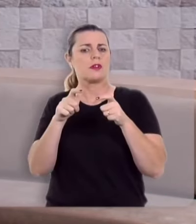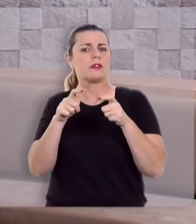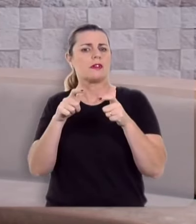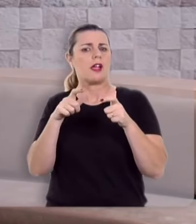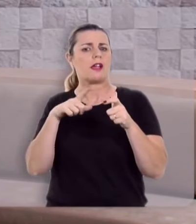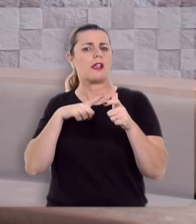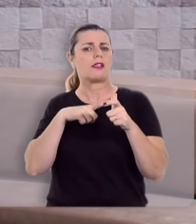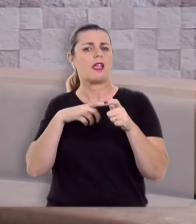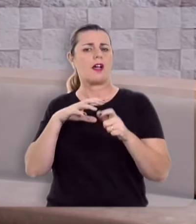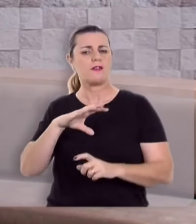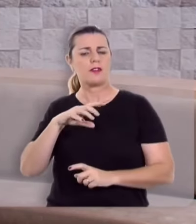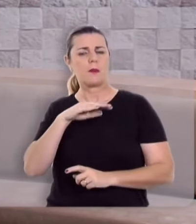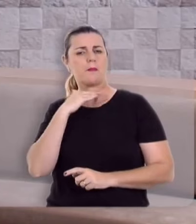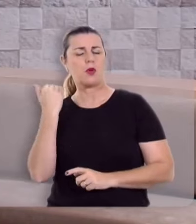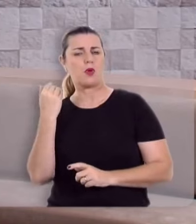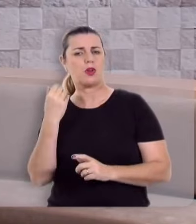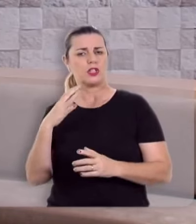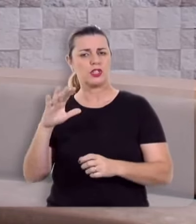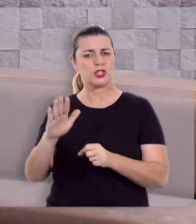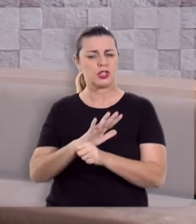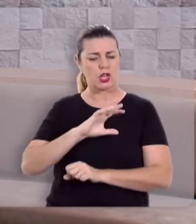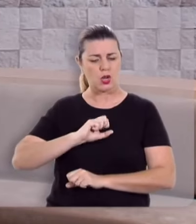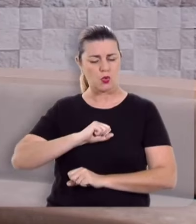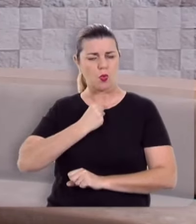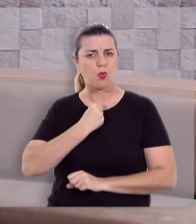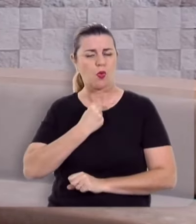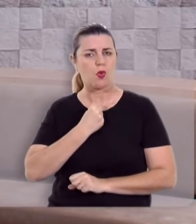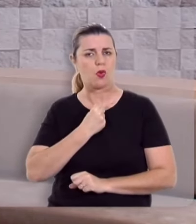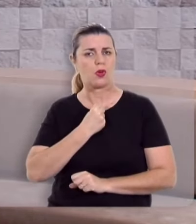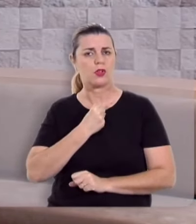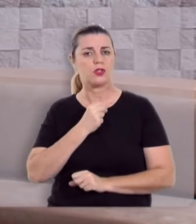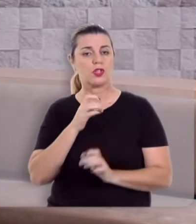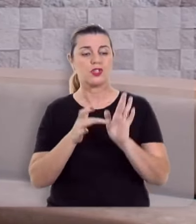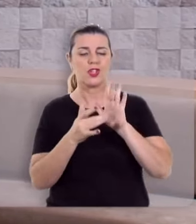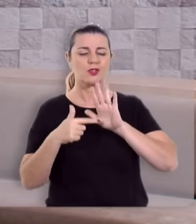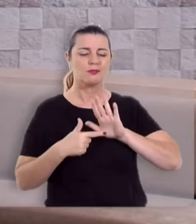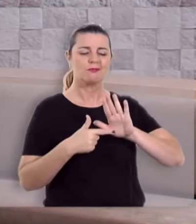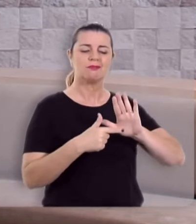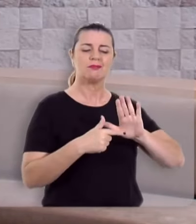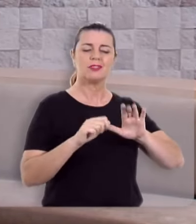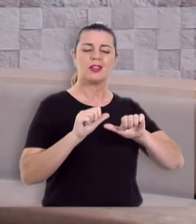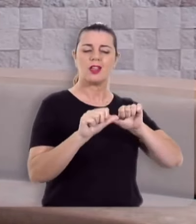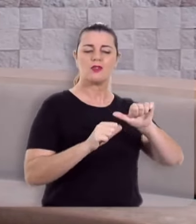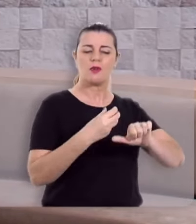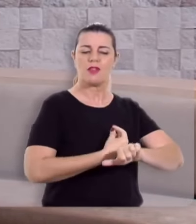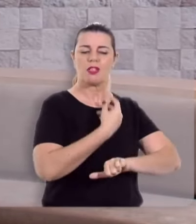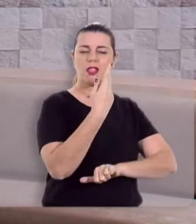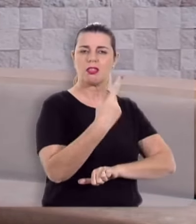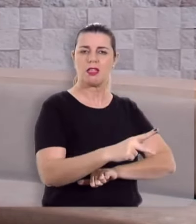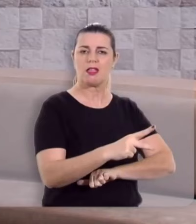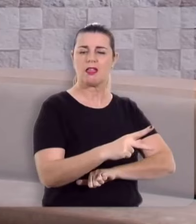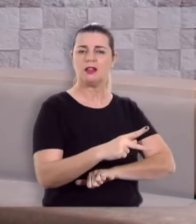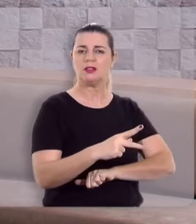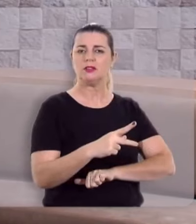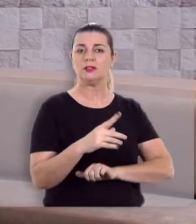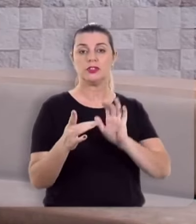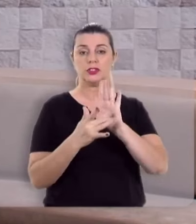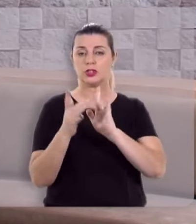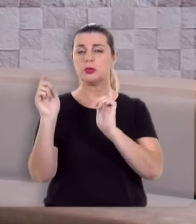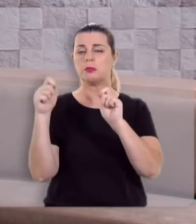quando Jesus se revelou a ele e transformou a vida dele. O senhor pode pegar alguém da sarjeta, senhor pode pegar alguém lá